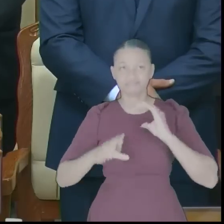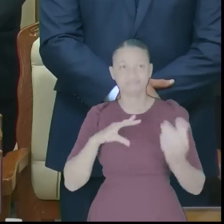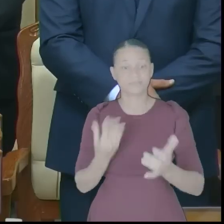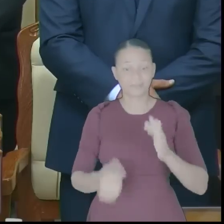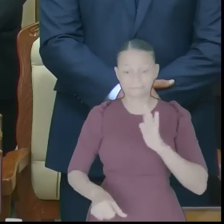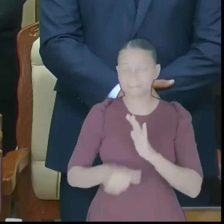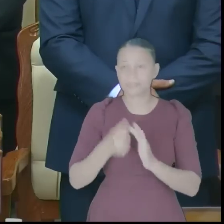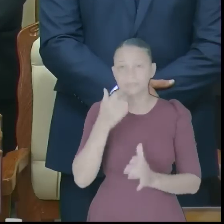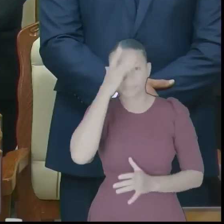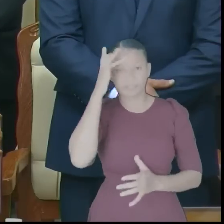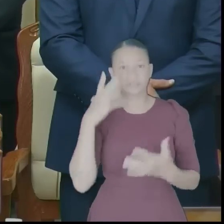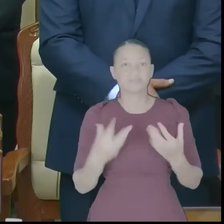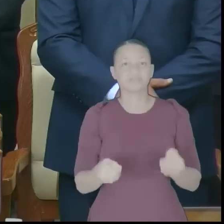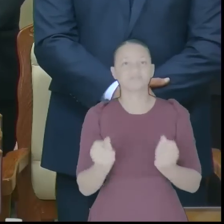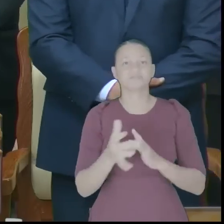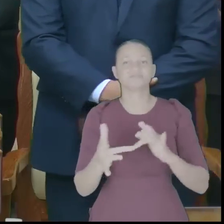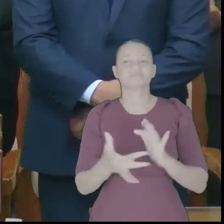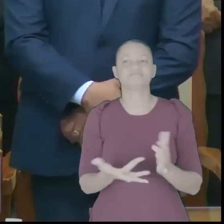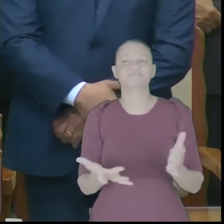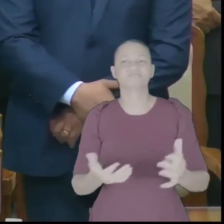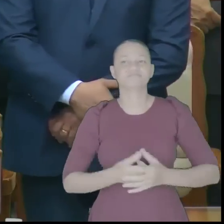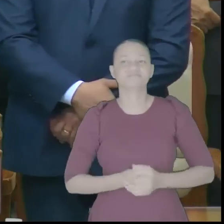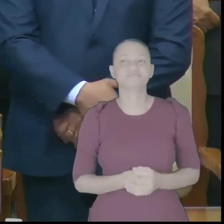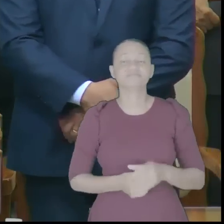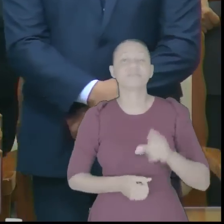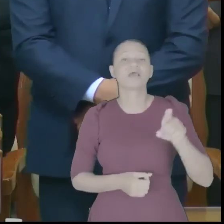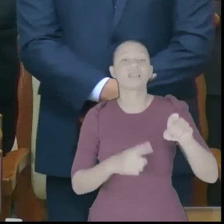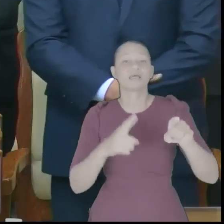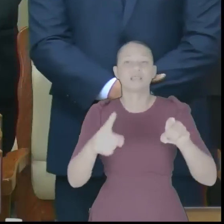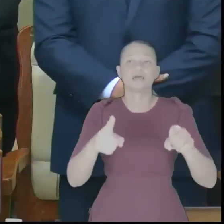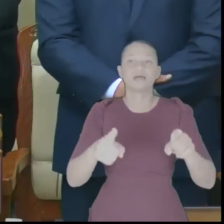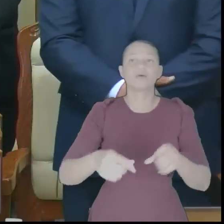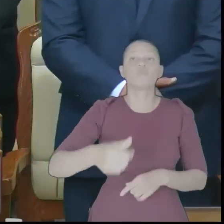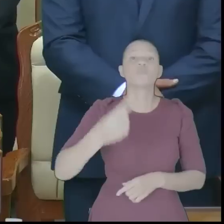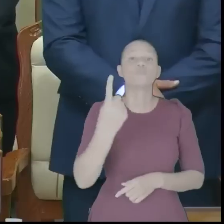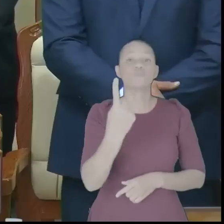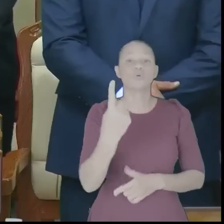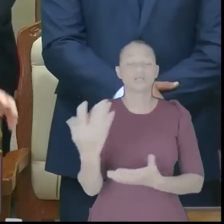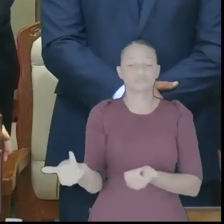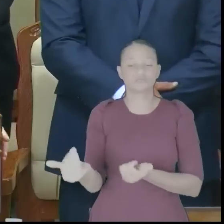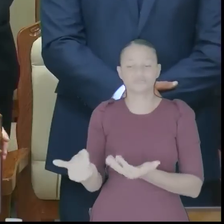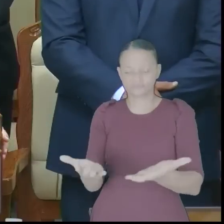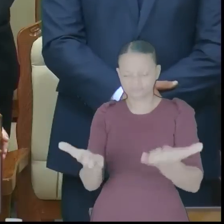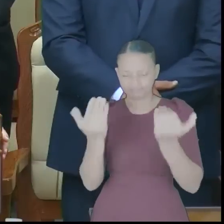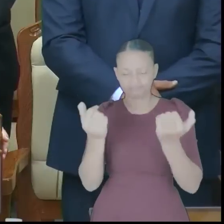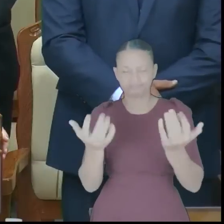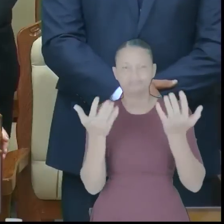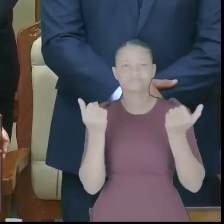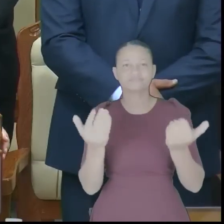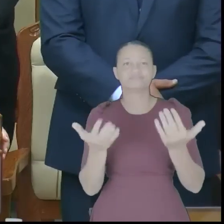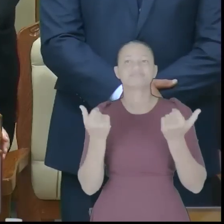para Jesus esta noite? Ali, está vindo ali uma jovem, vem filha.